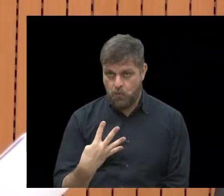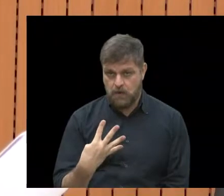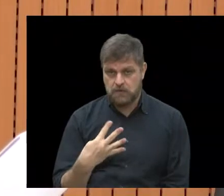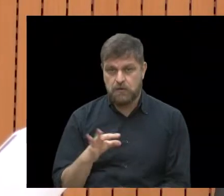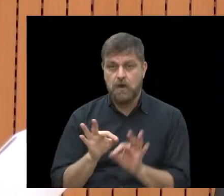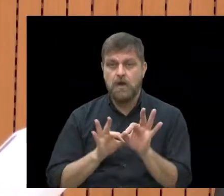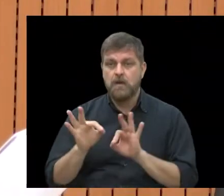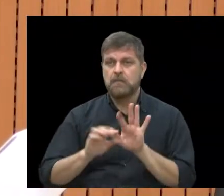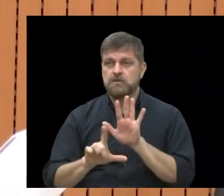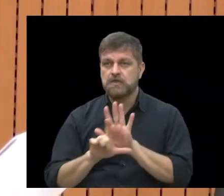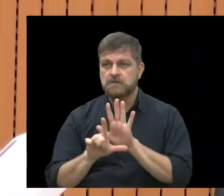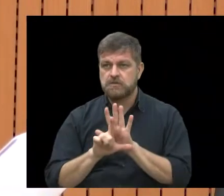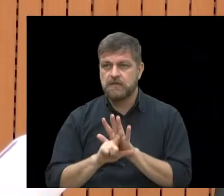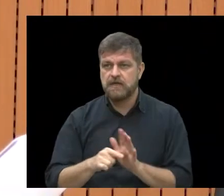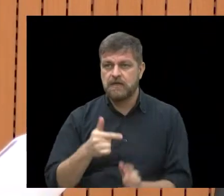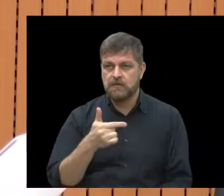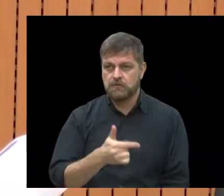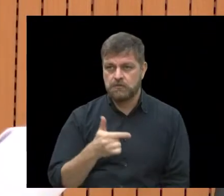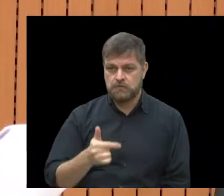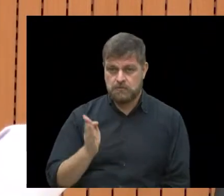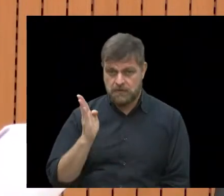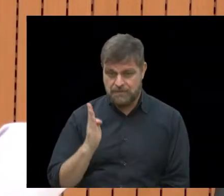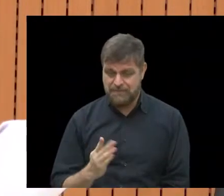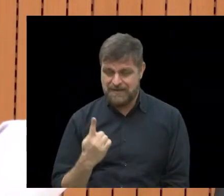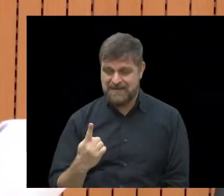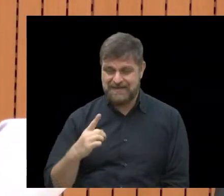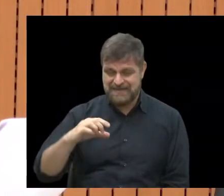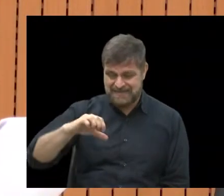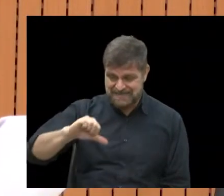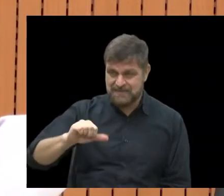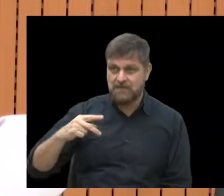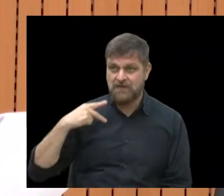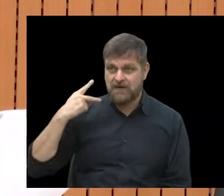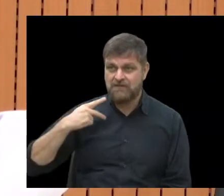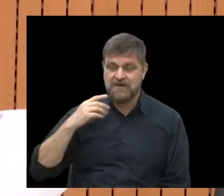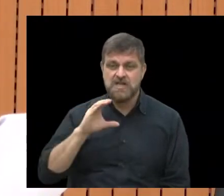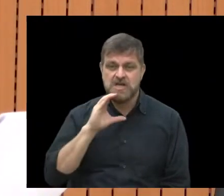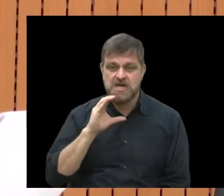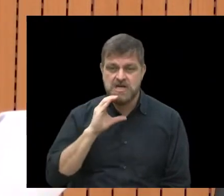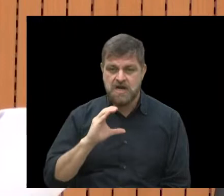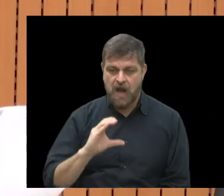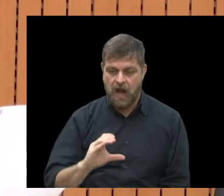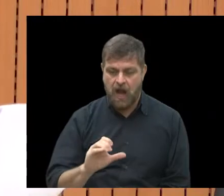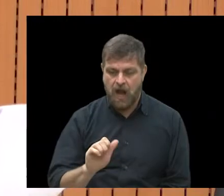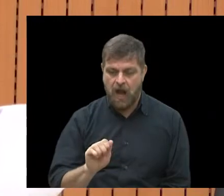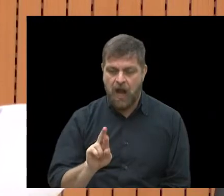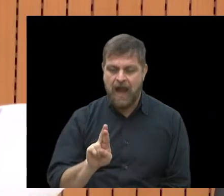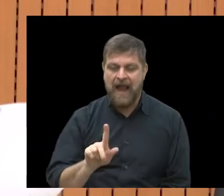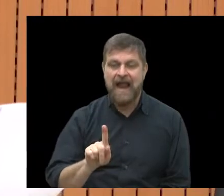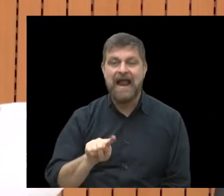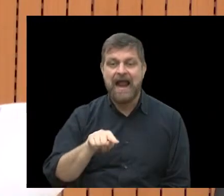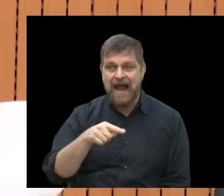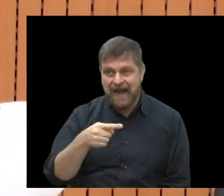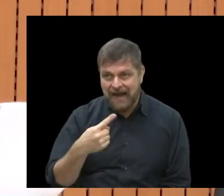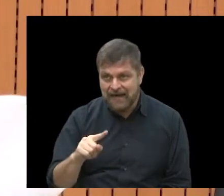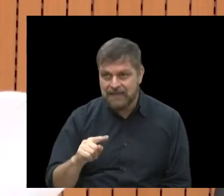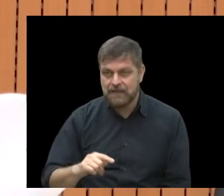urgência, mediante requerimento 46519, devidamente aprovado. Item 4, turno único de discussão e votação do projeto de lei